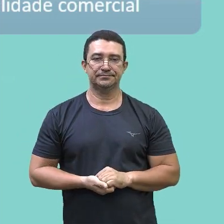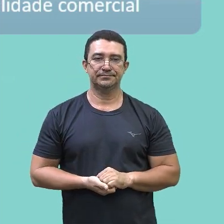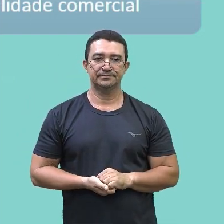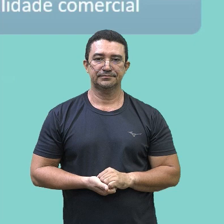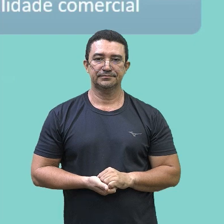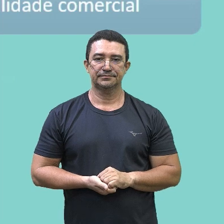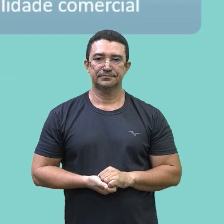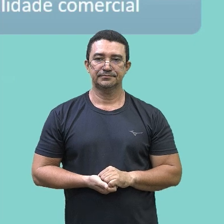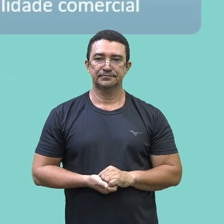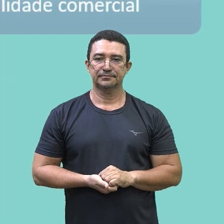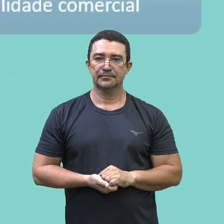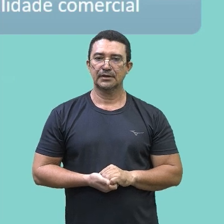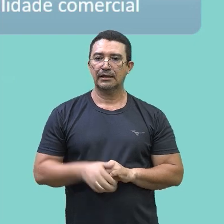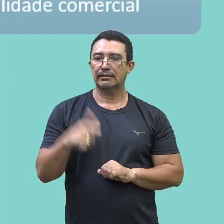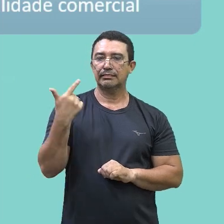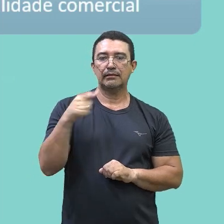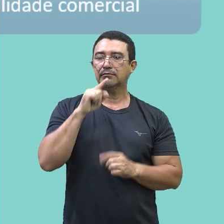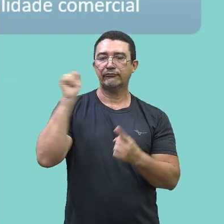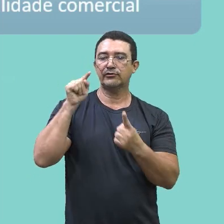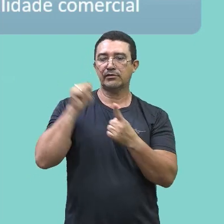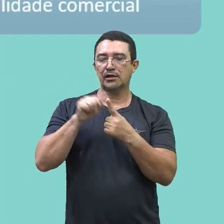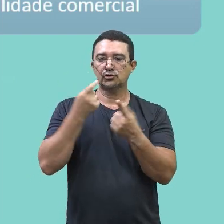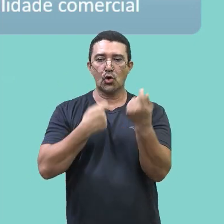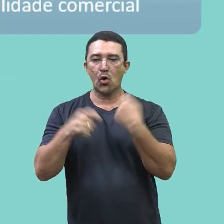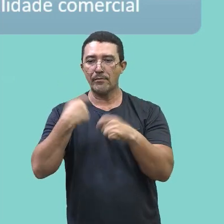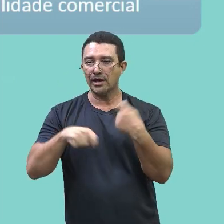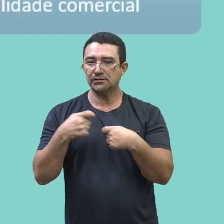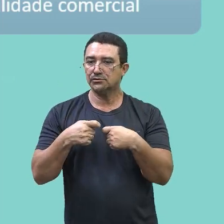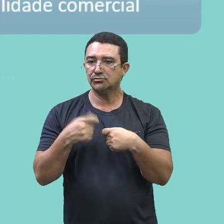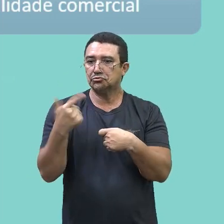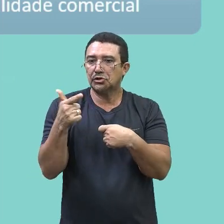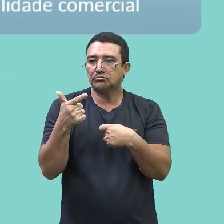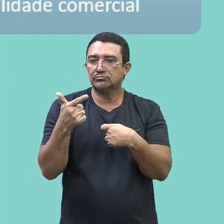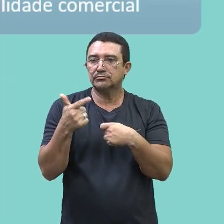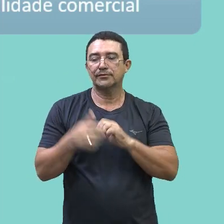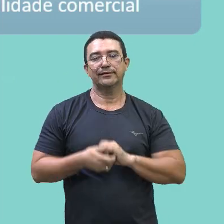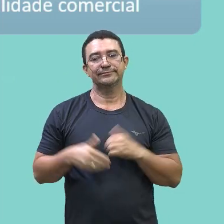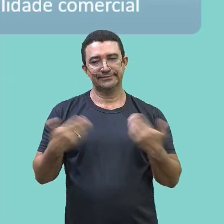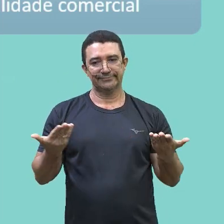bem. Agora, não tem finalidade comercial. Propaganda,